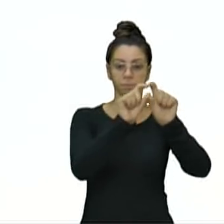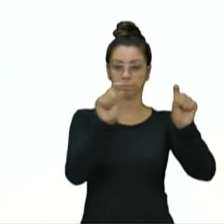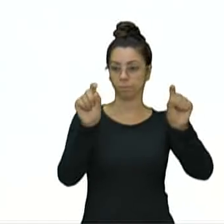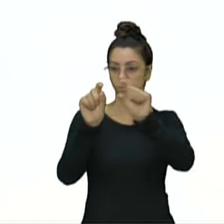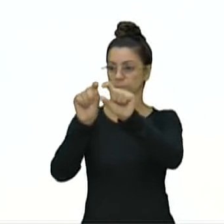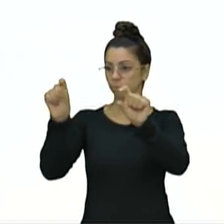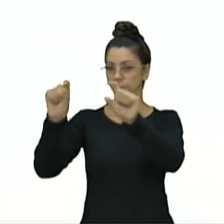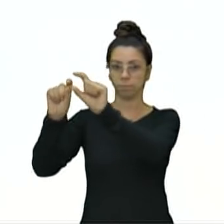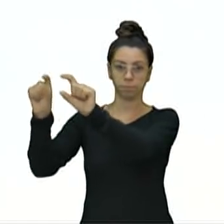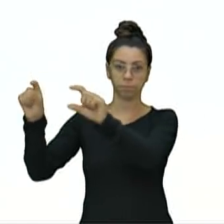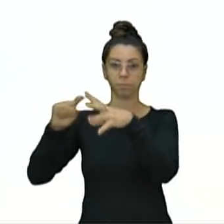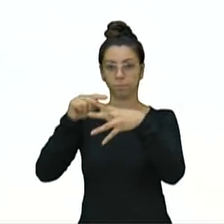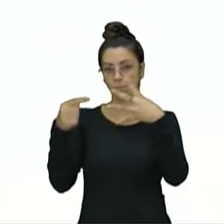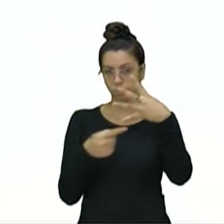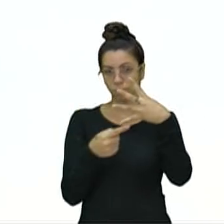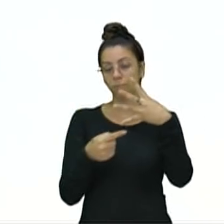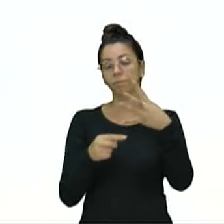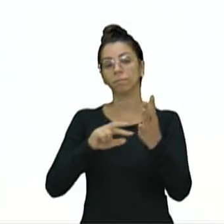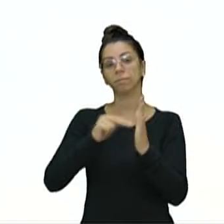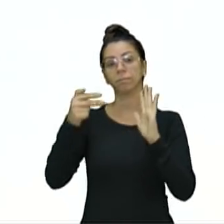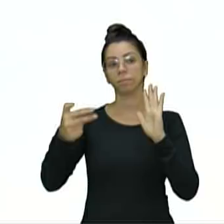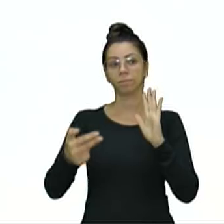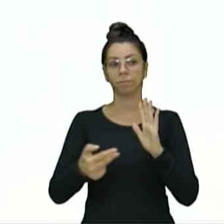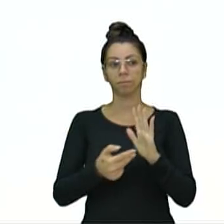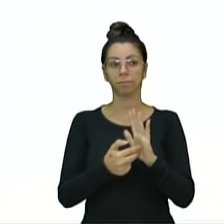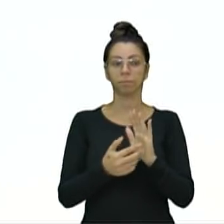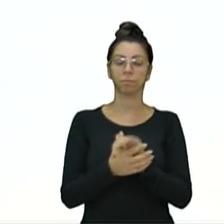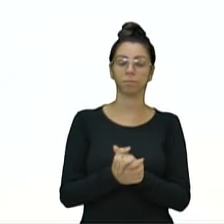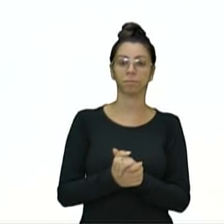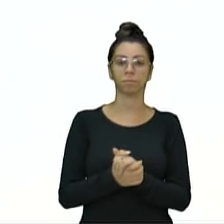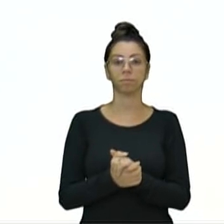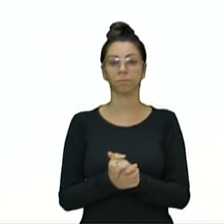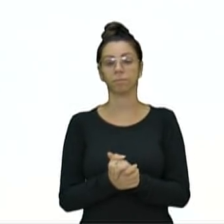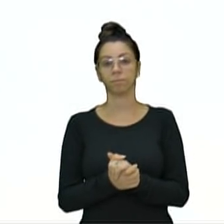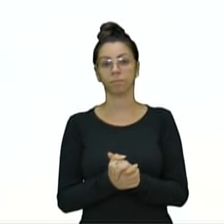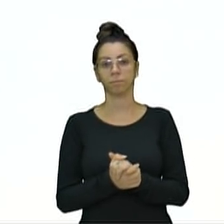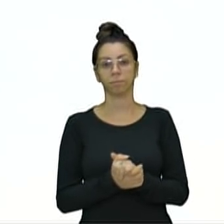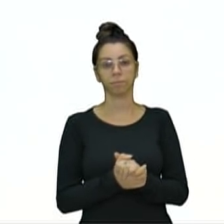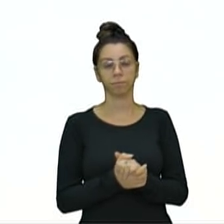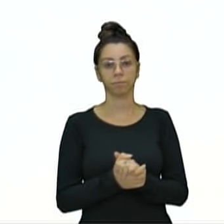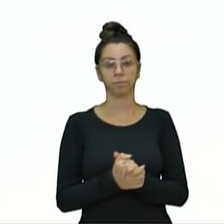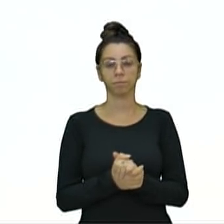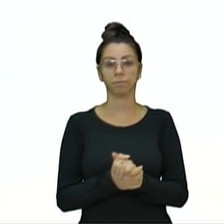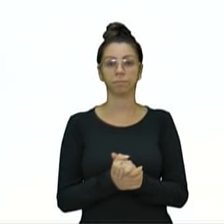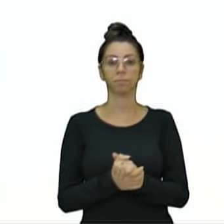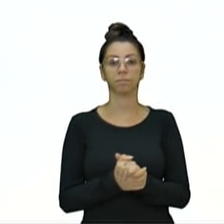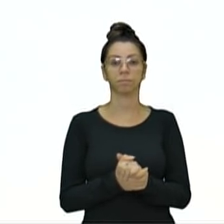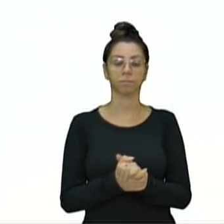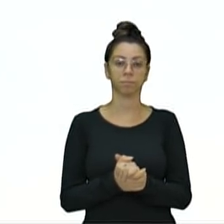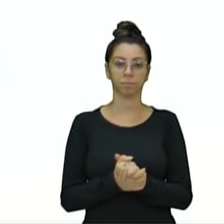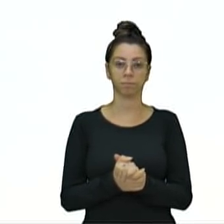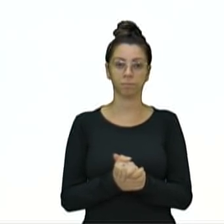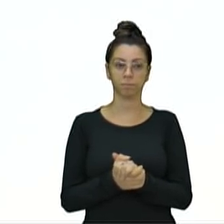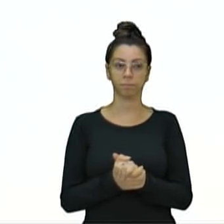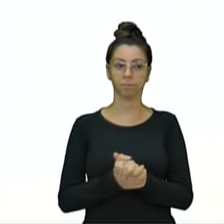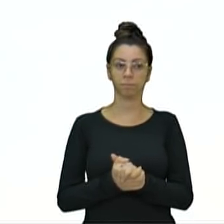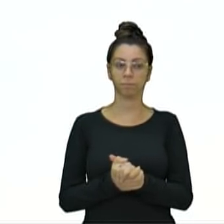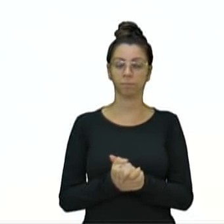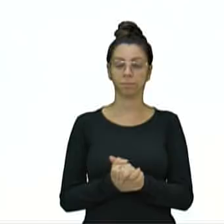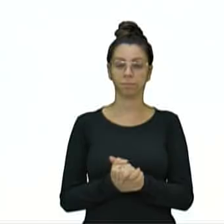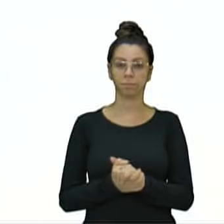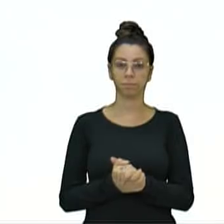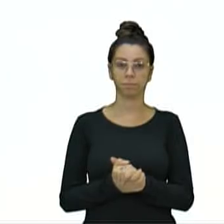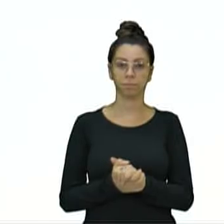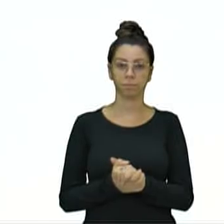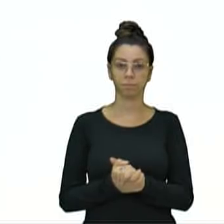besides, furthermore, in addition, que significa além do mais, além disso. As de condição, nós